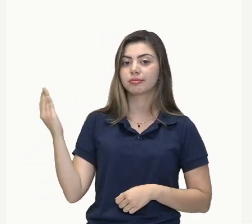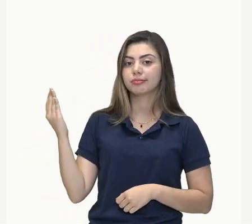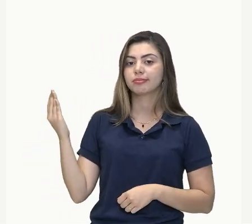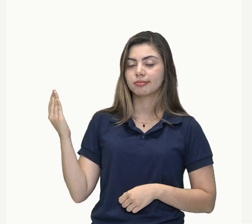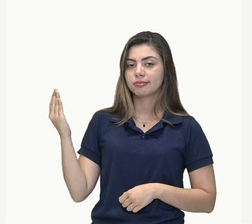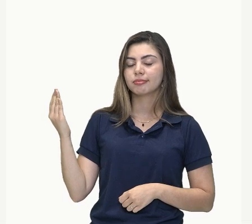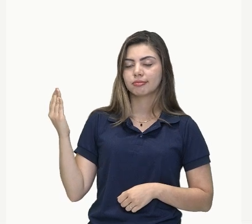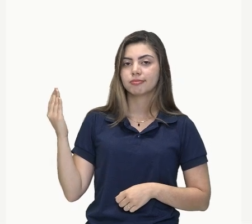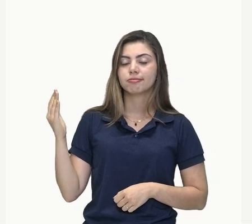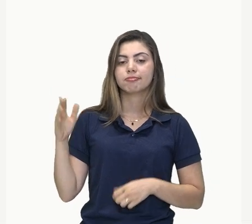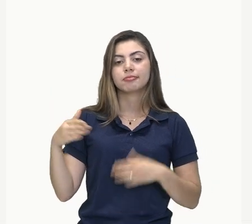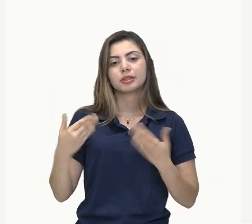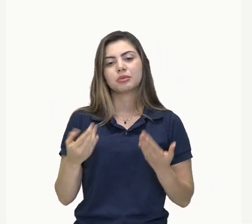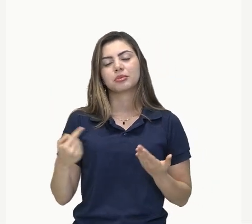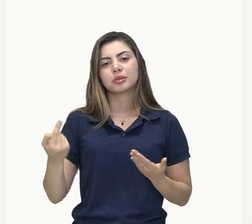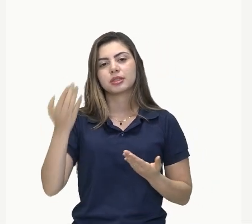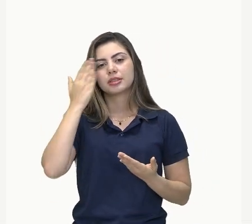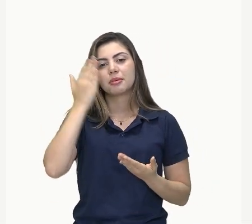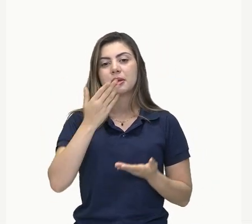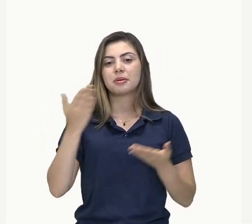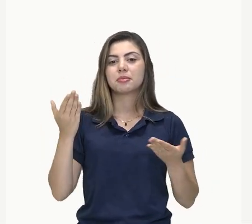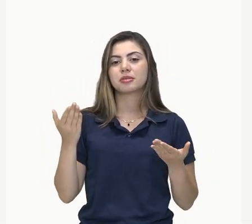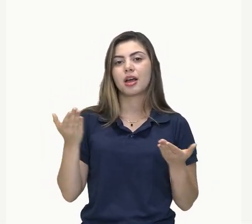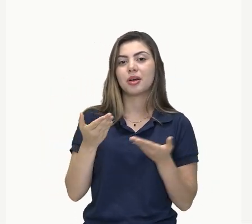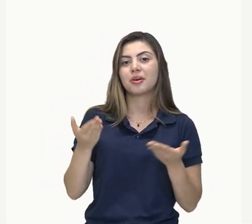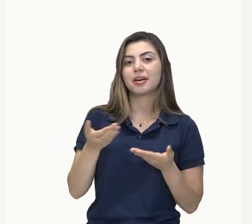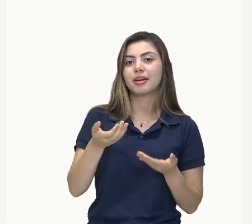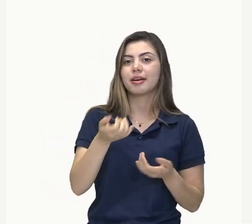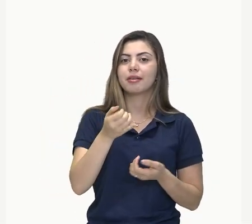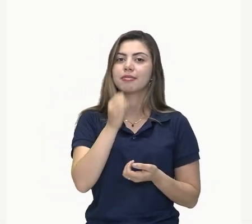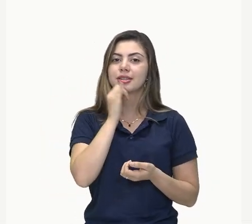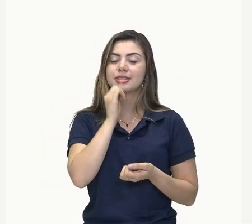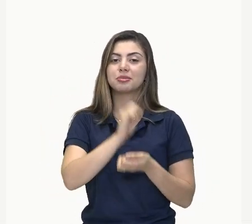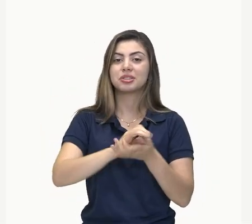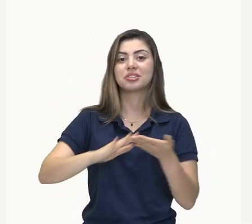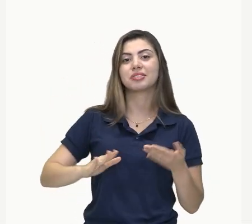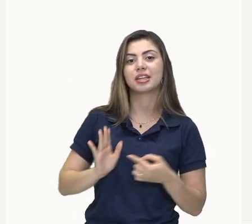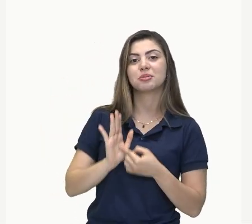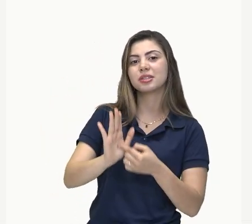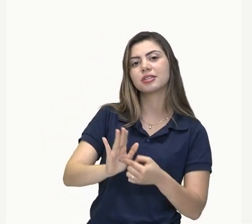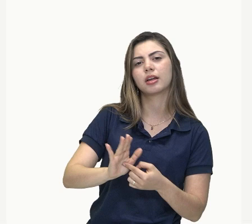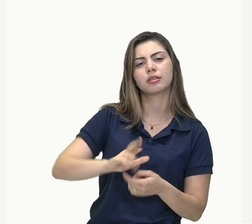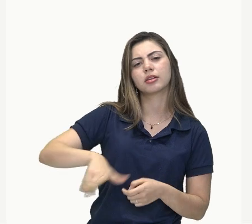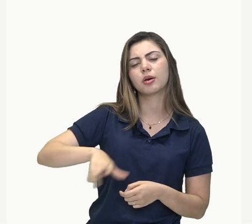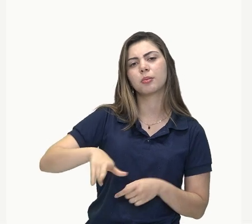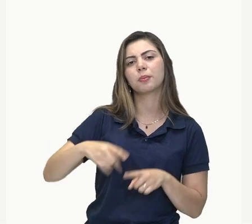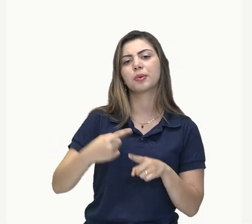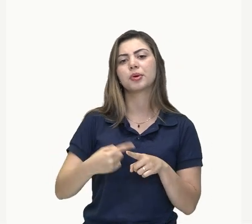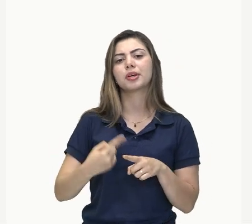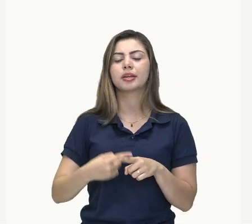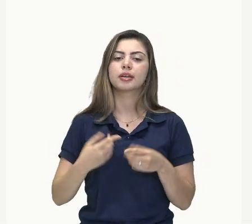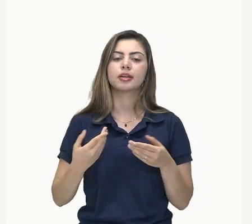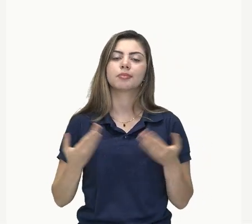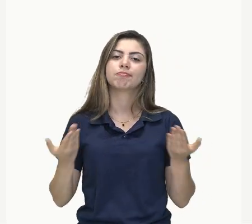claro que a gente não vai fazer nenhum exemplo aqui sobre isso, tá? Porque não é nosso intuito que você